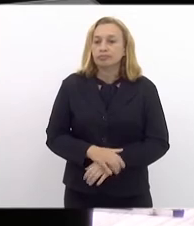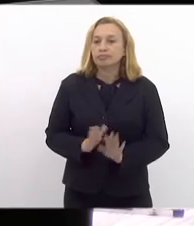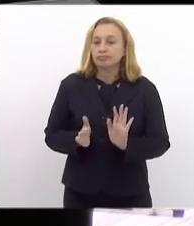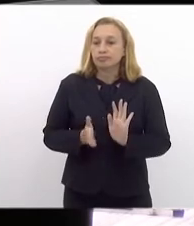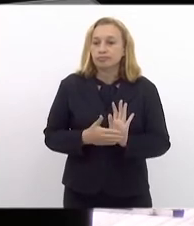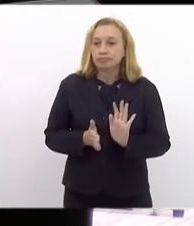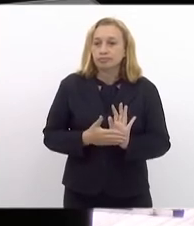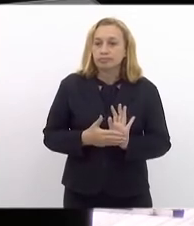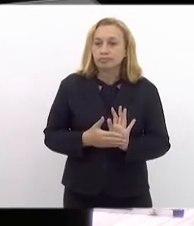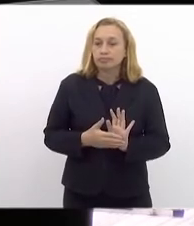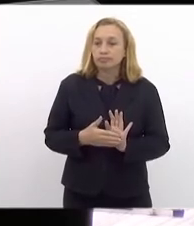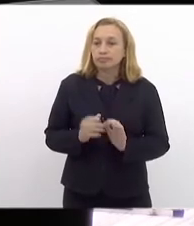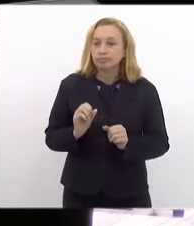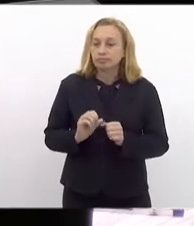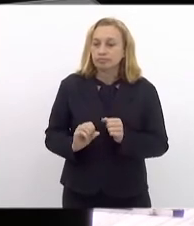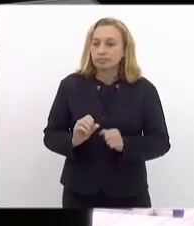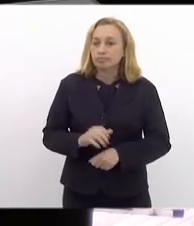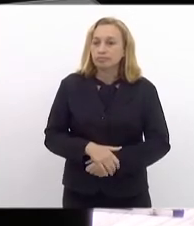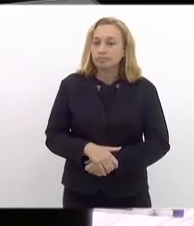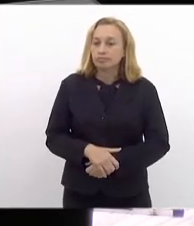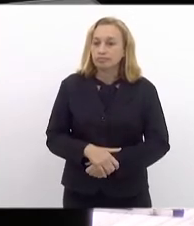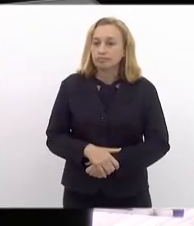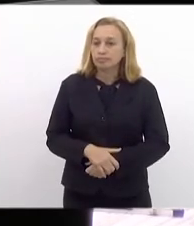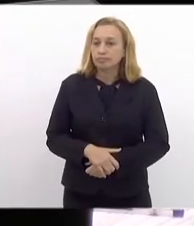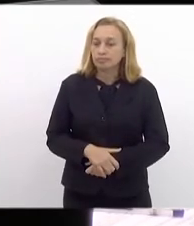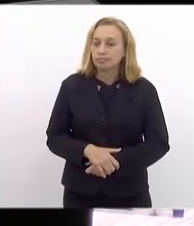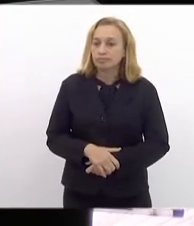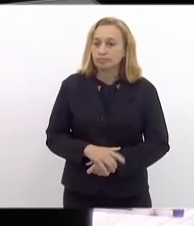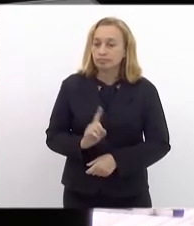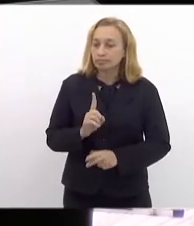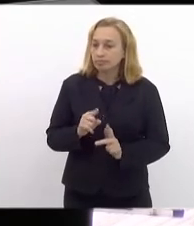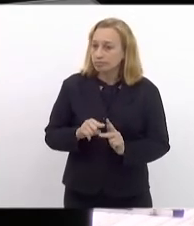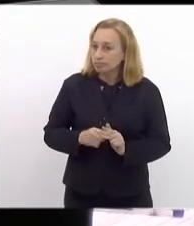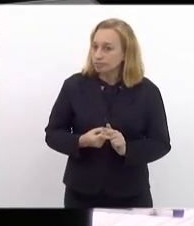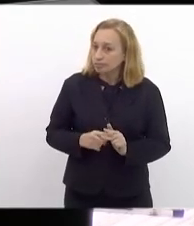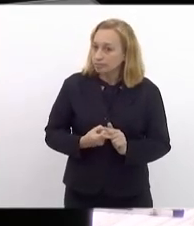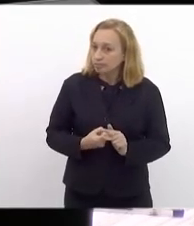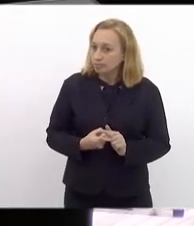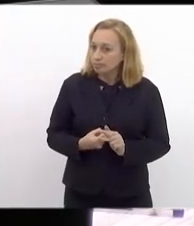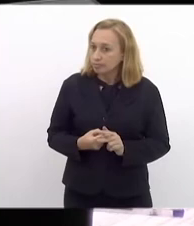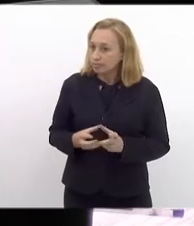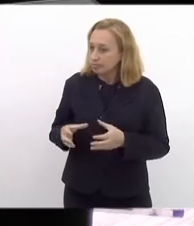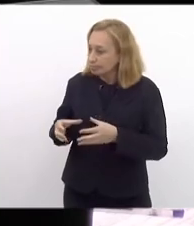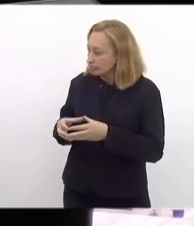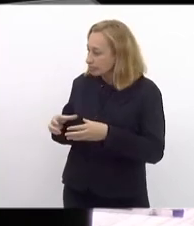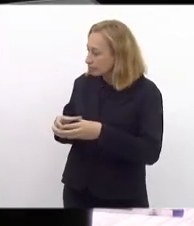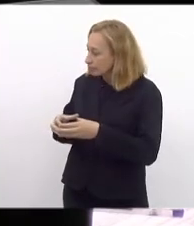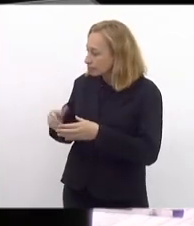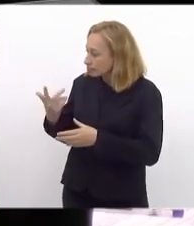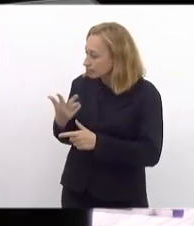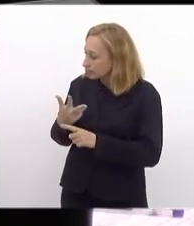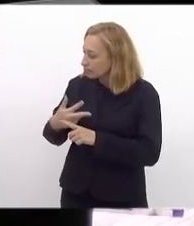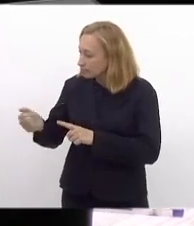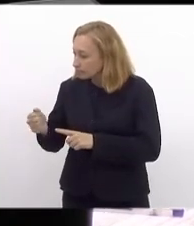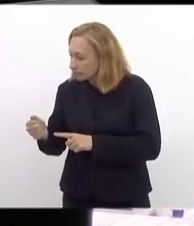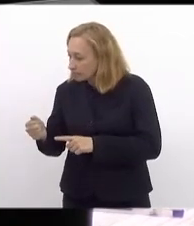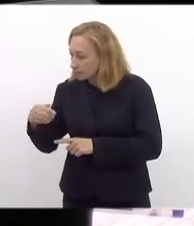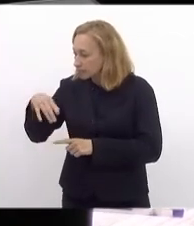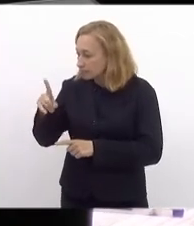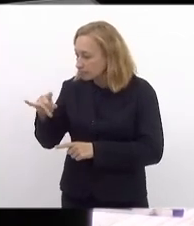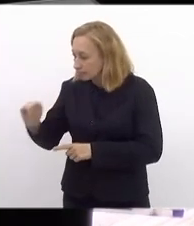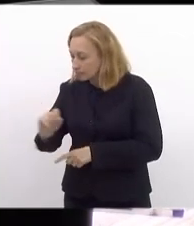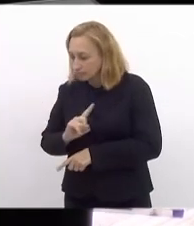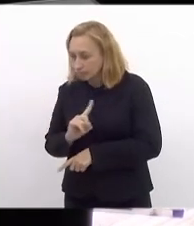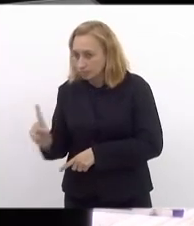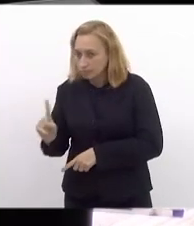proposta que foi feita não foi para mexer no time que está ganhando Márcia não foi